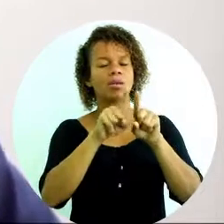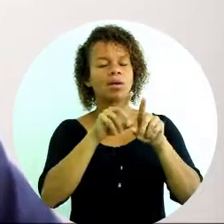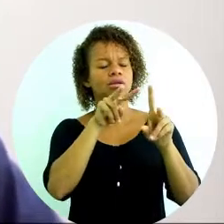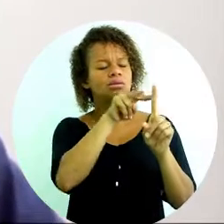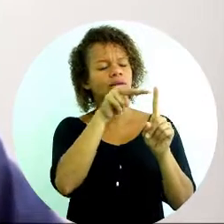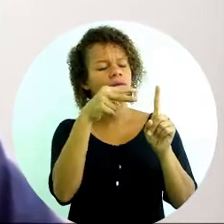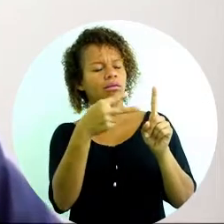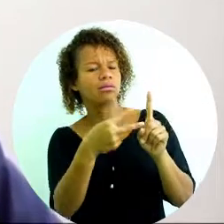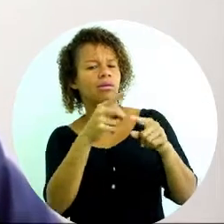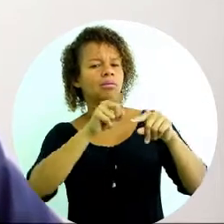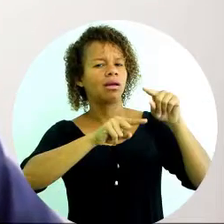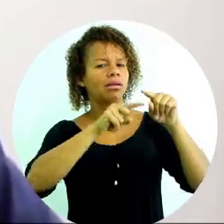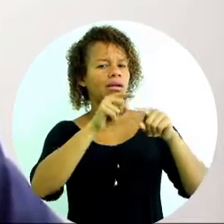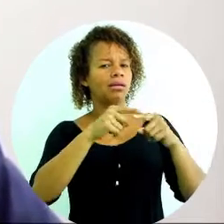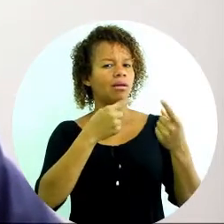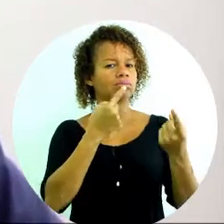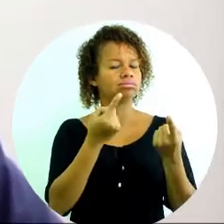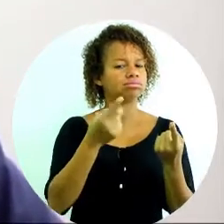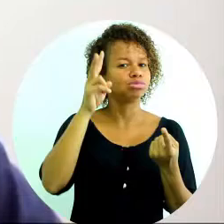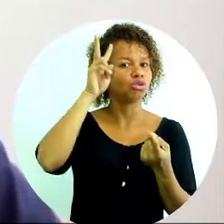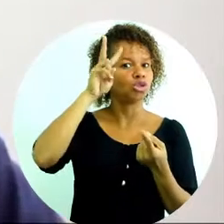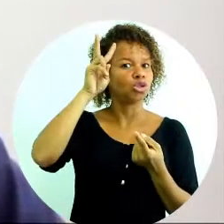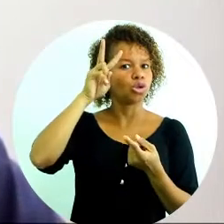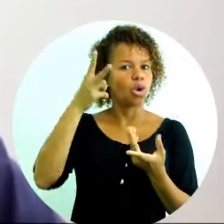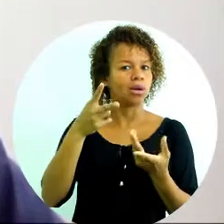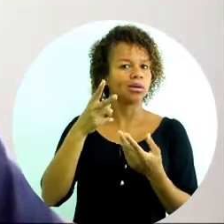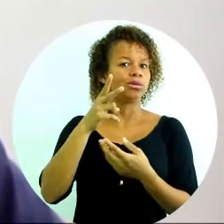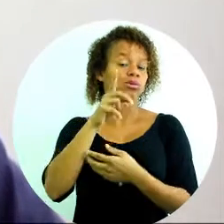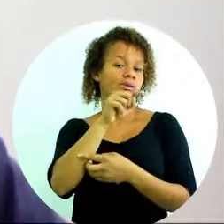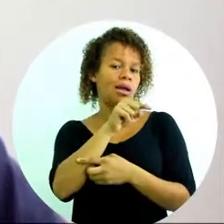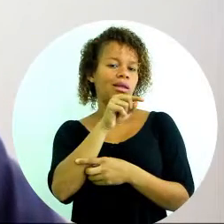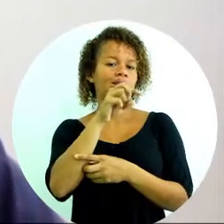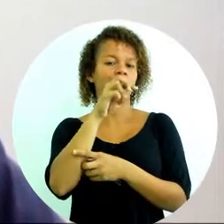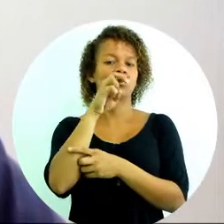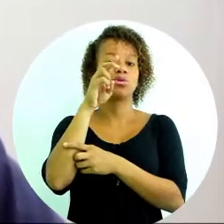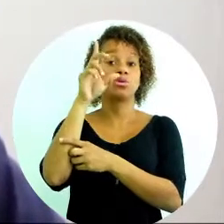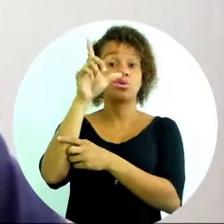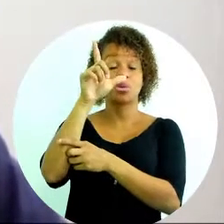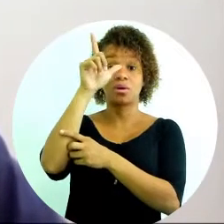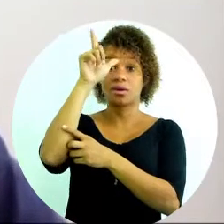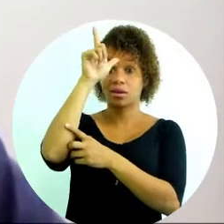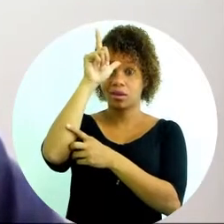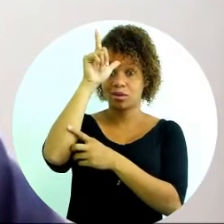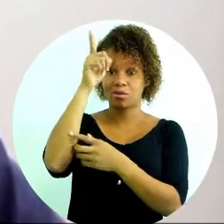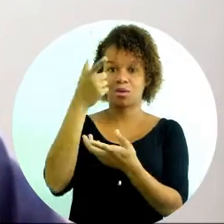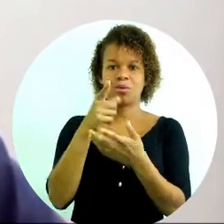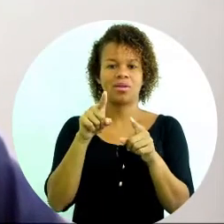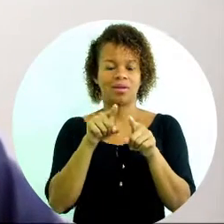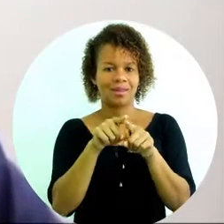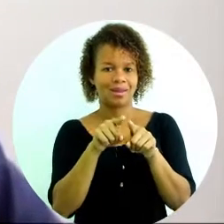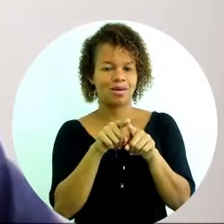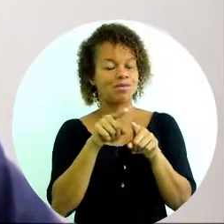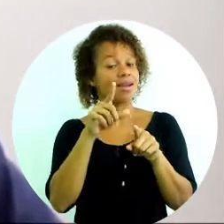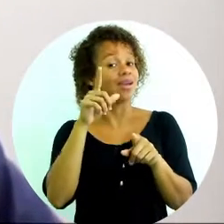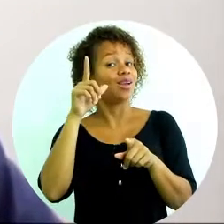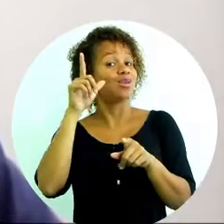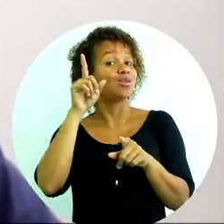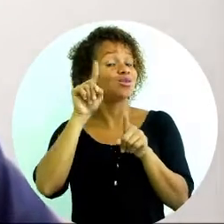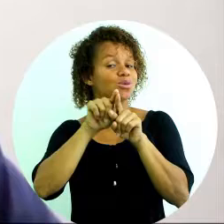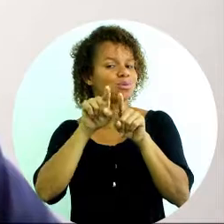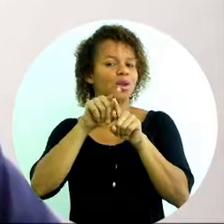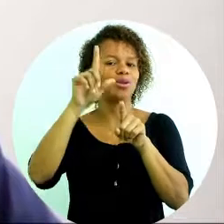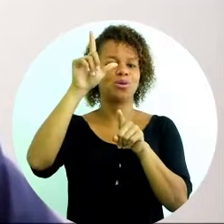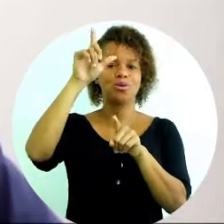Industrial, a perspectiva do materialismo dialético histórico do Karl Marx e a abordagem funcionalista